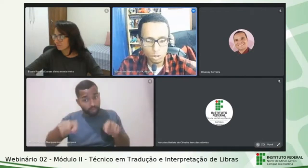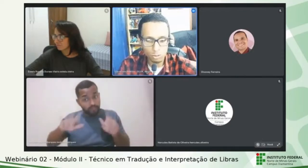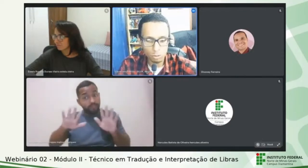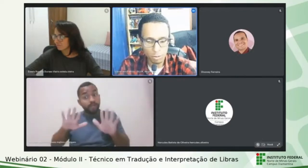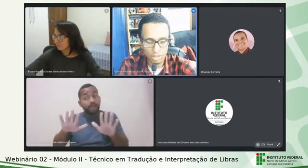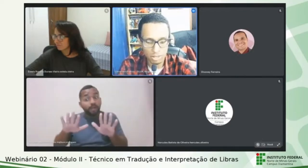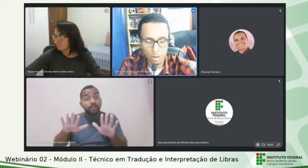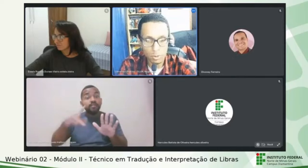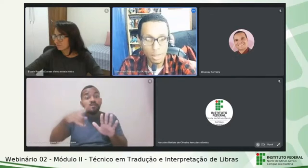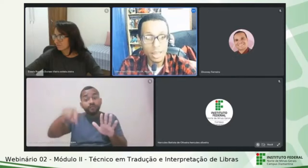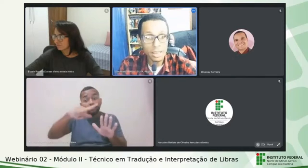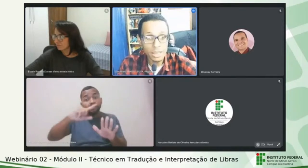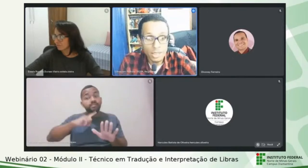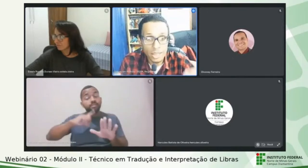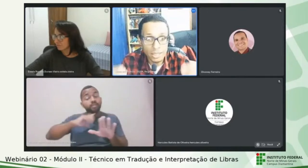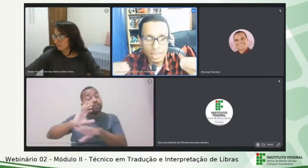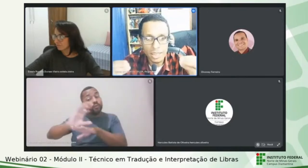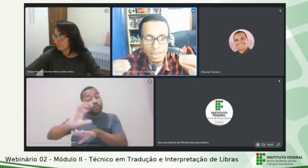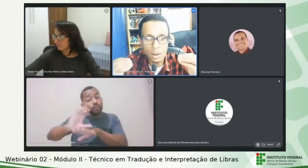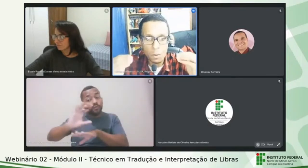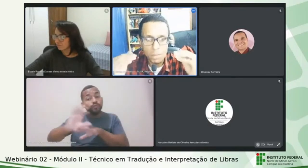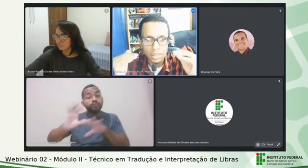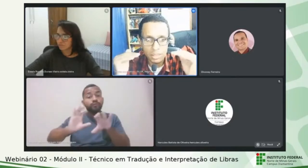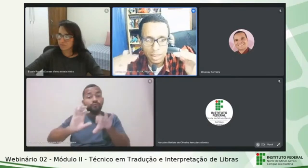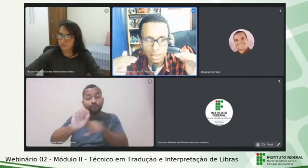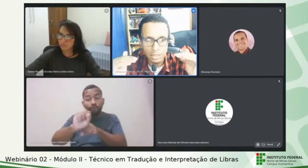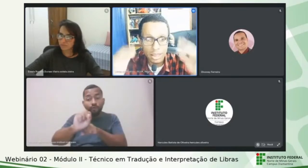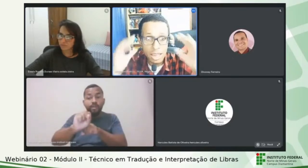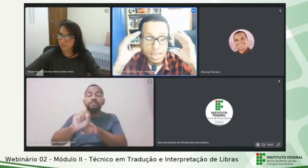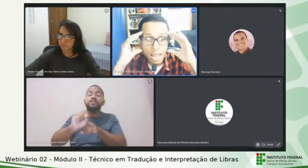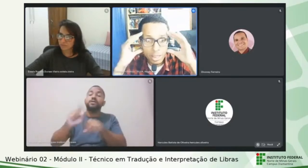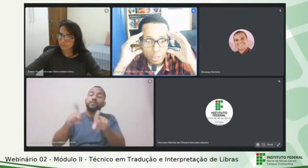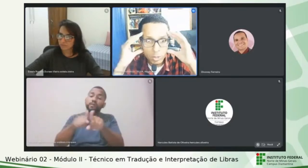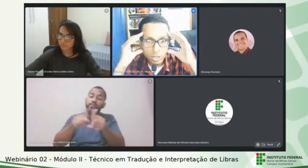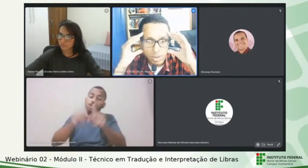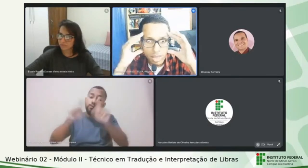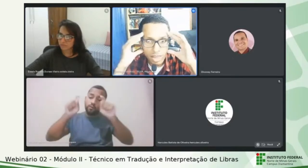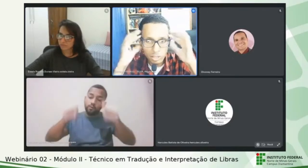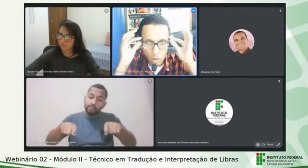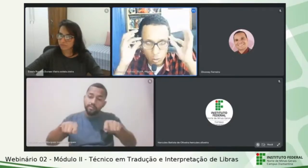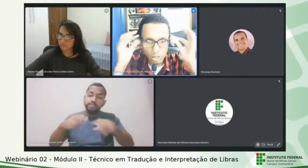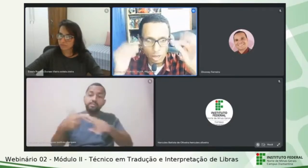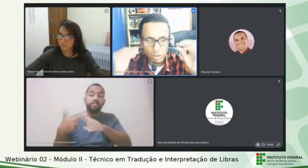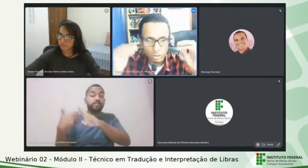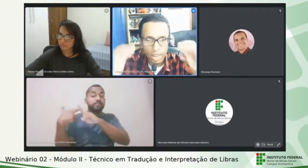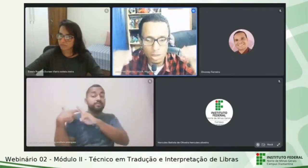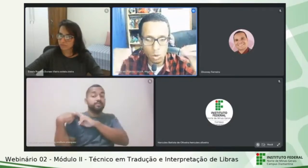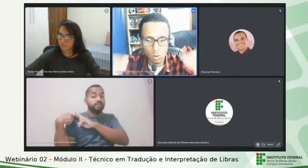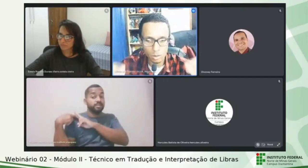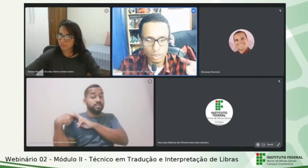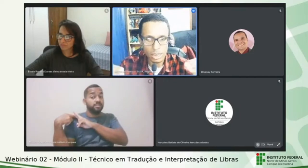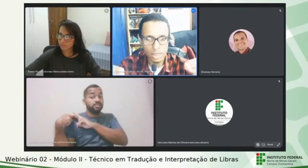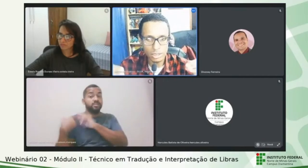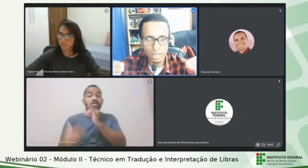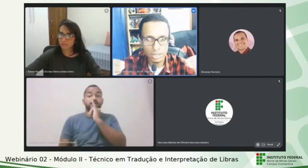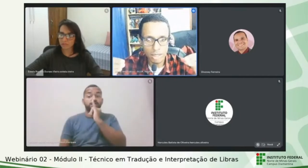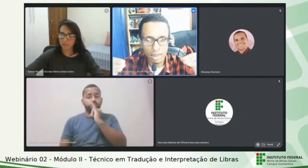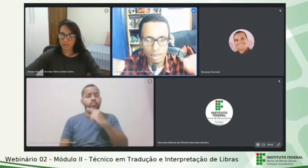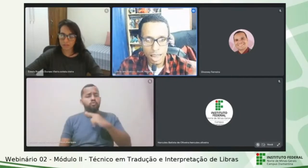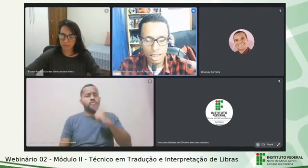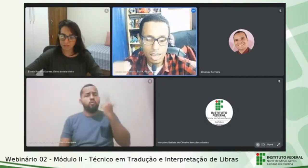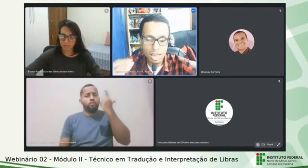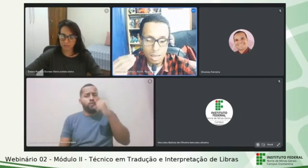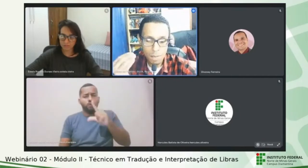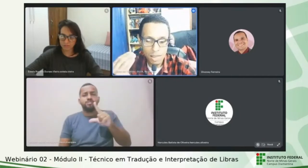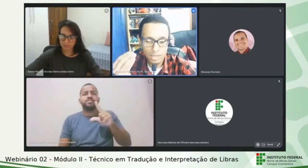um curso de formação e já tenha ali a competência e a responsabilidade. Não, eu darei conta de estar